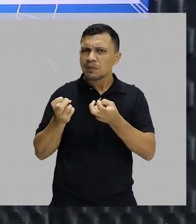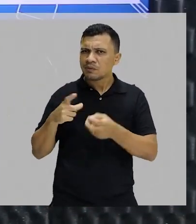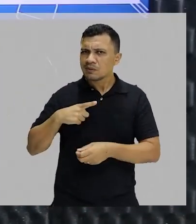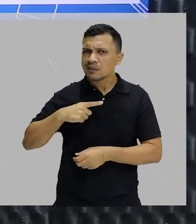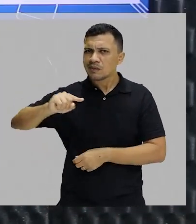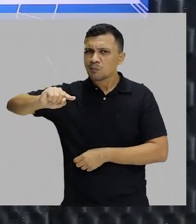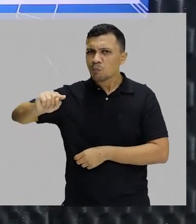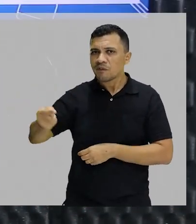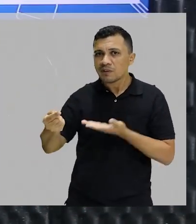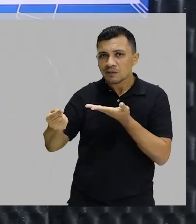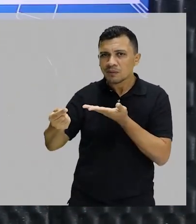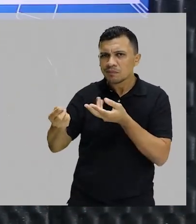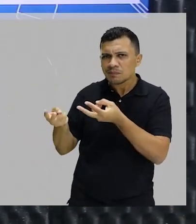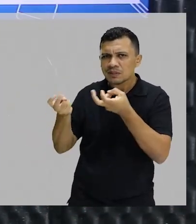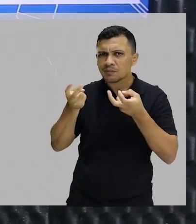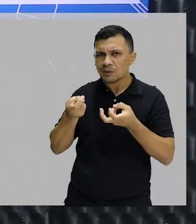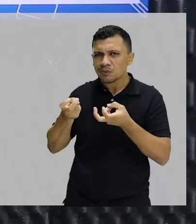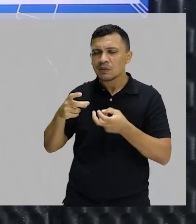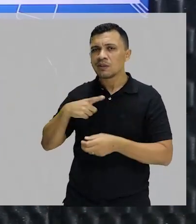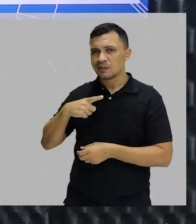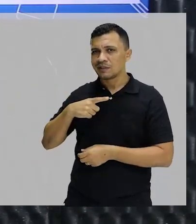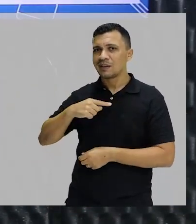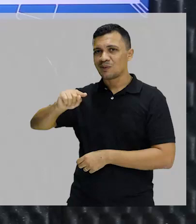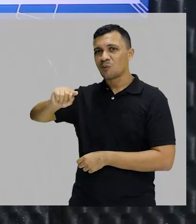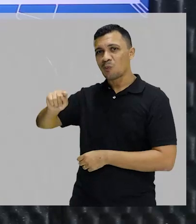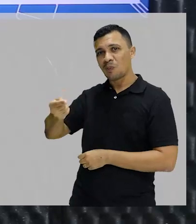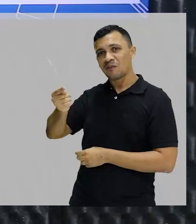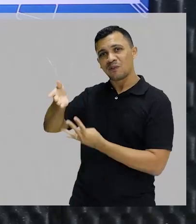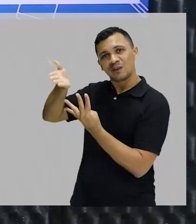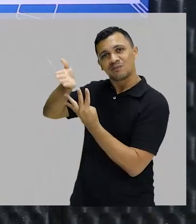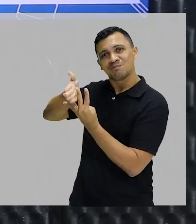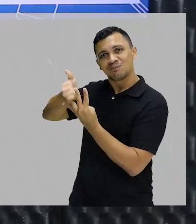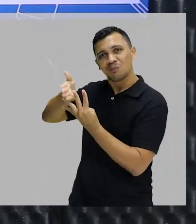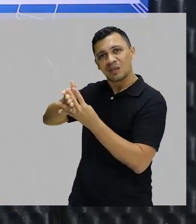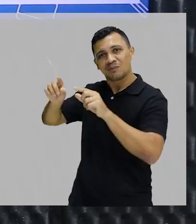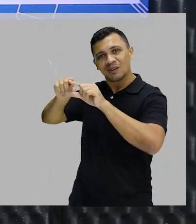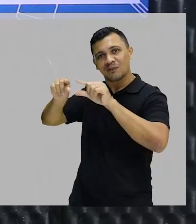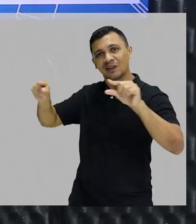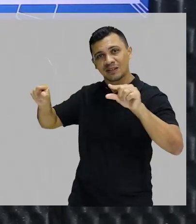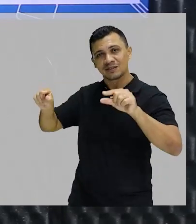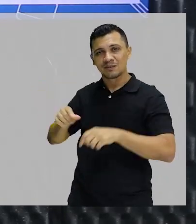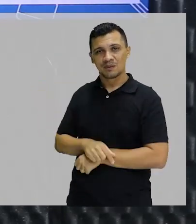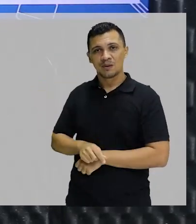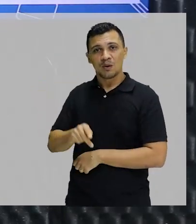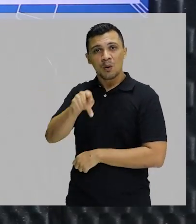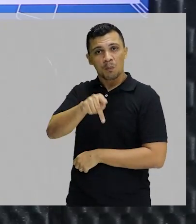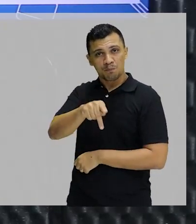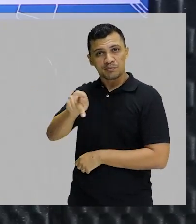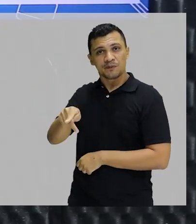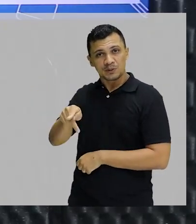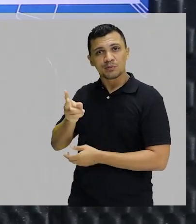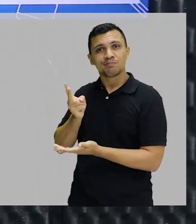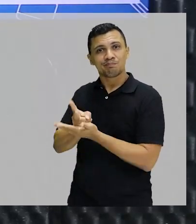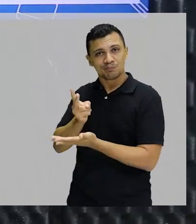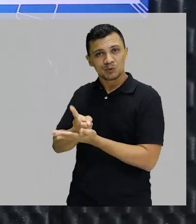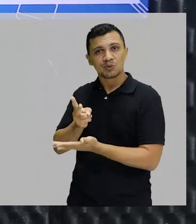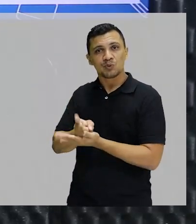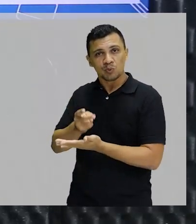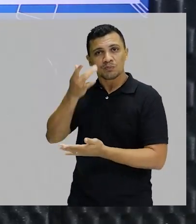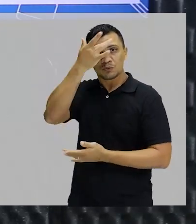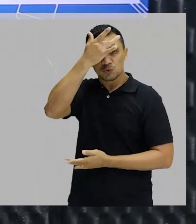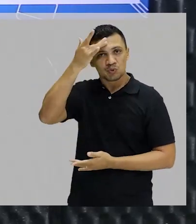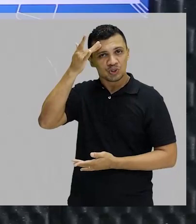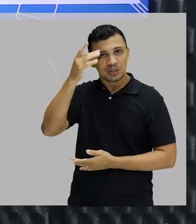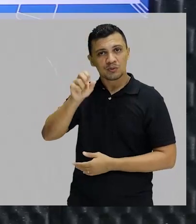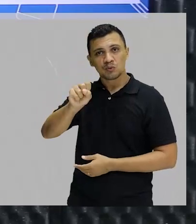vírgula introduzida ali bem no meio da oração. O professor continua como sujeito. Durante a aula é um adjunto